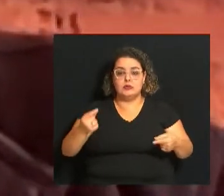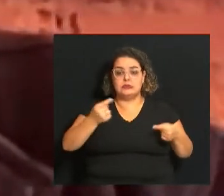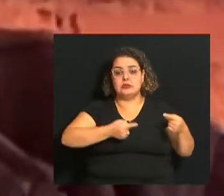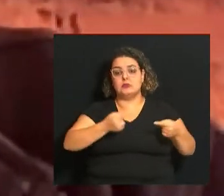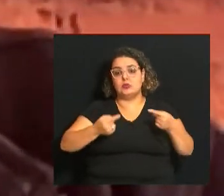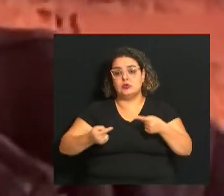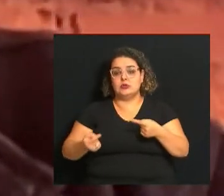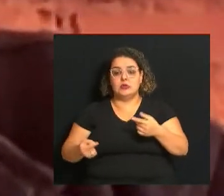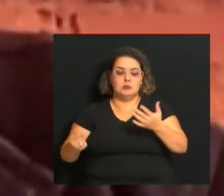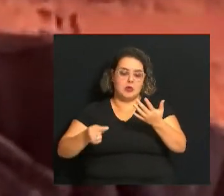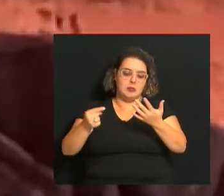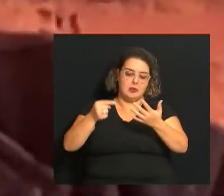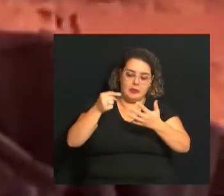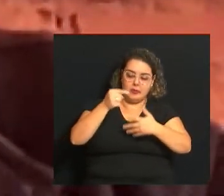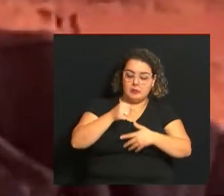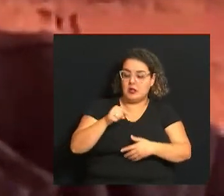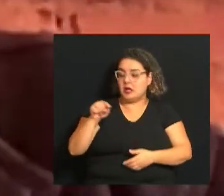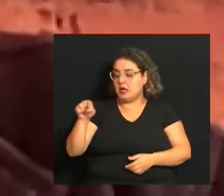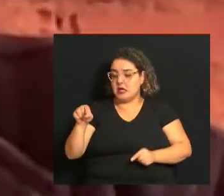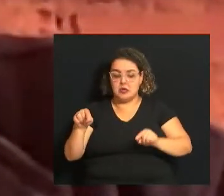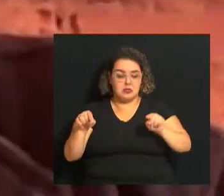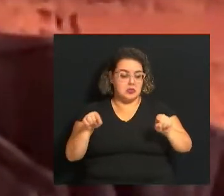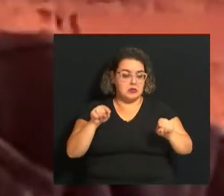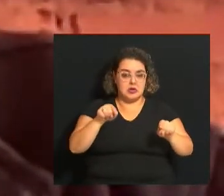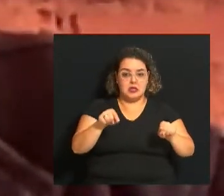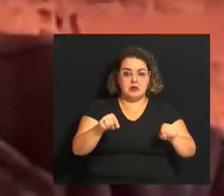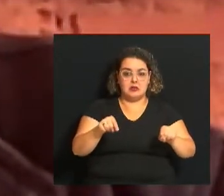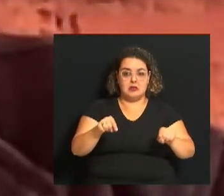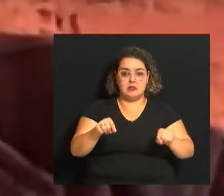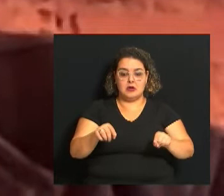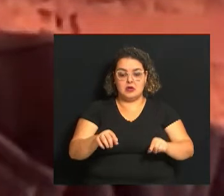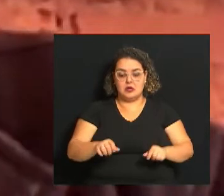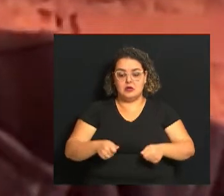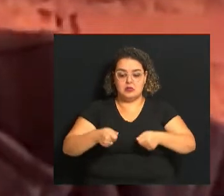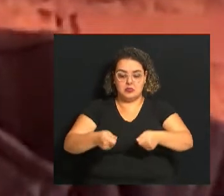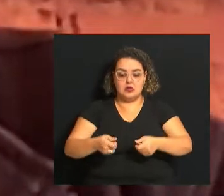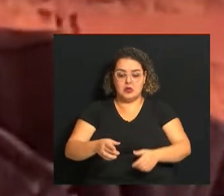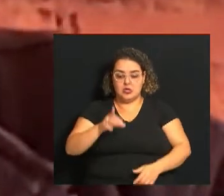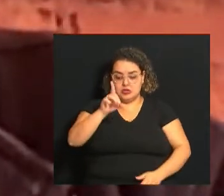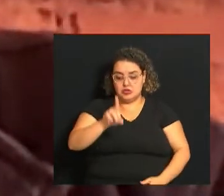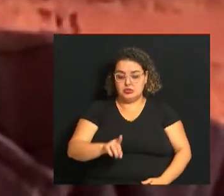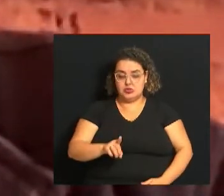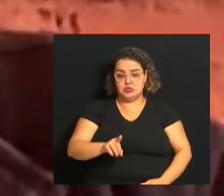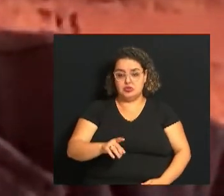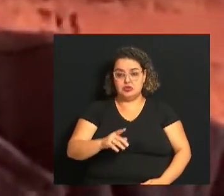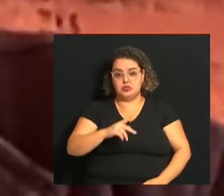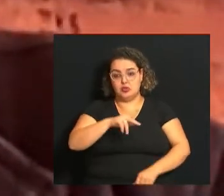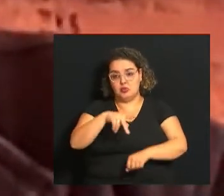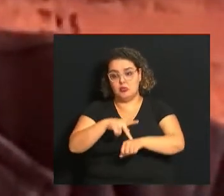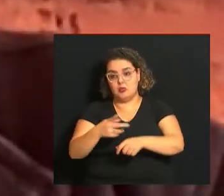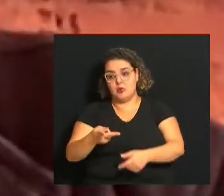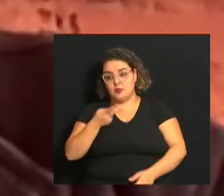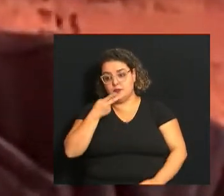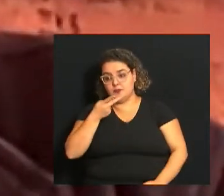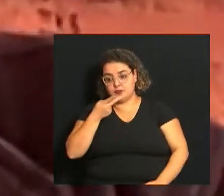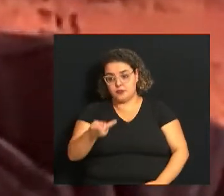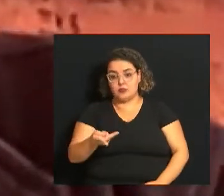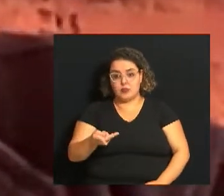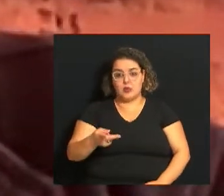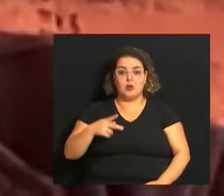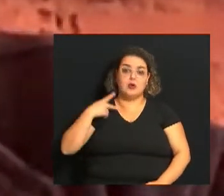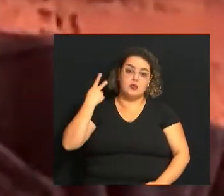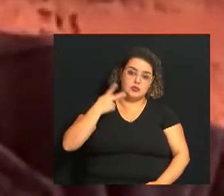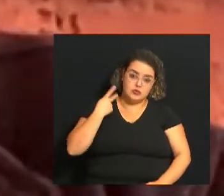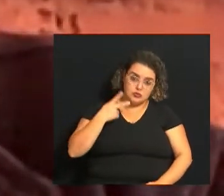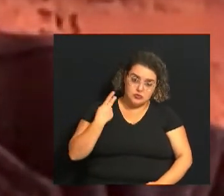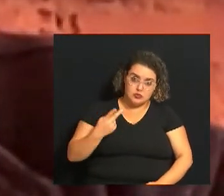esse personagem ou aquele que vai dirigir o país, por exemplo, ou vai estar no governo, e aí eu dirijo a palavra também aos parlamentares, muito importantes